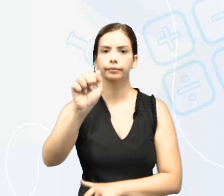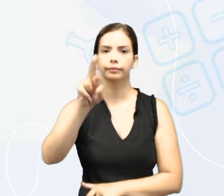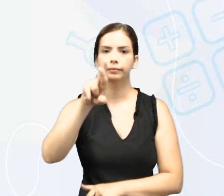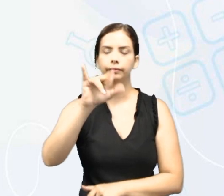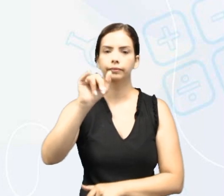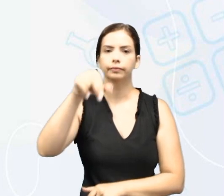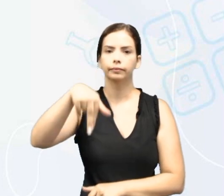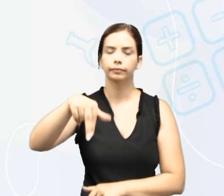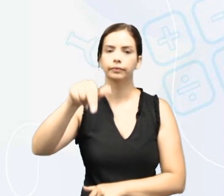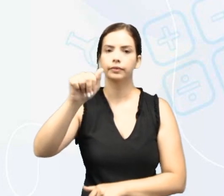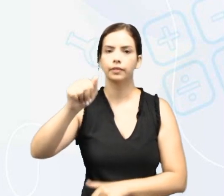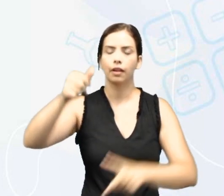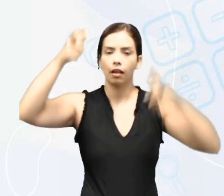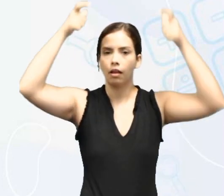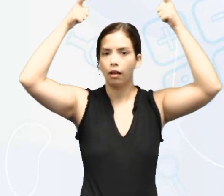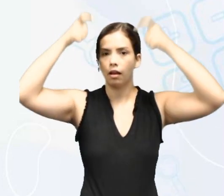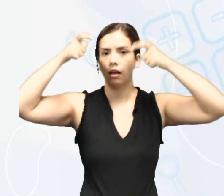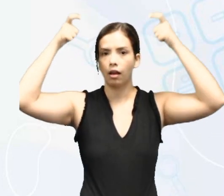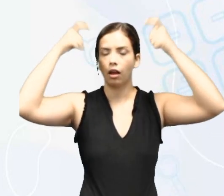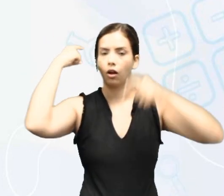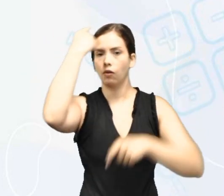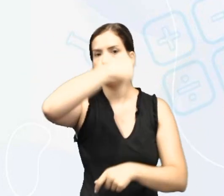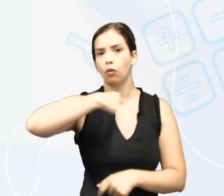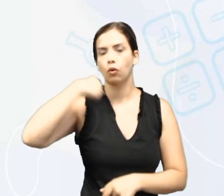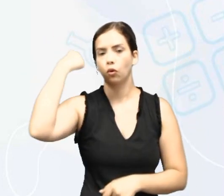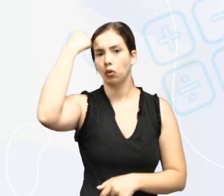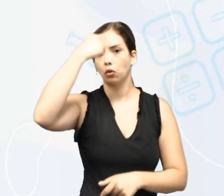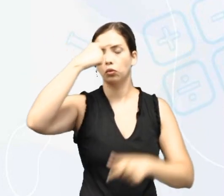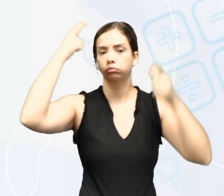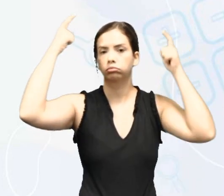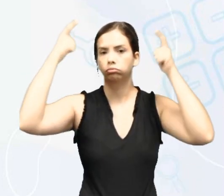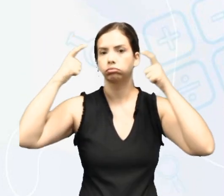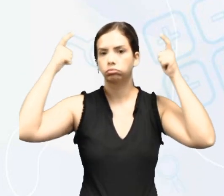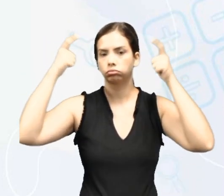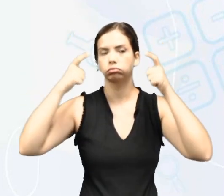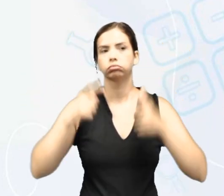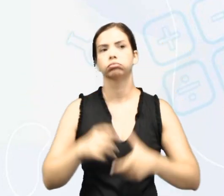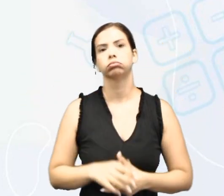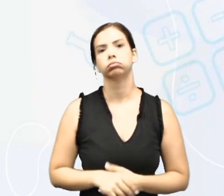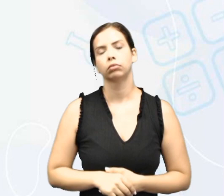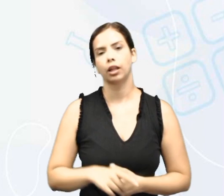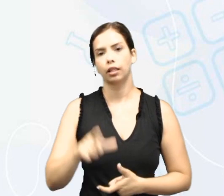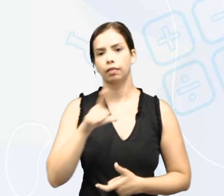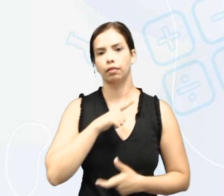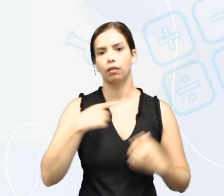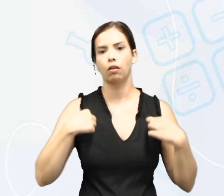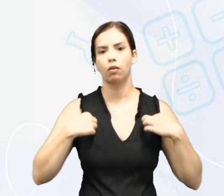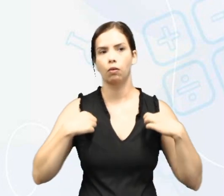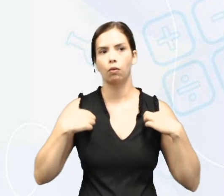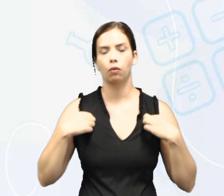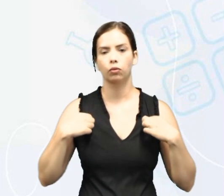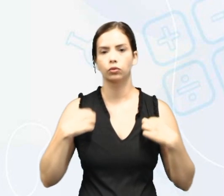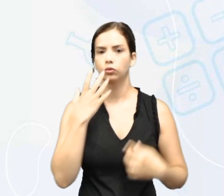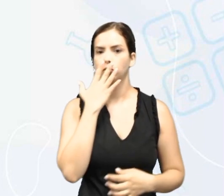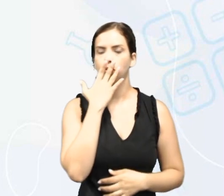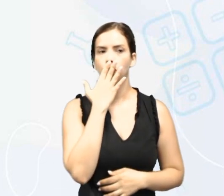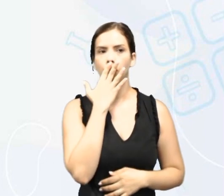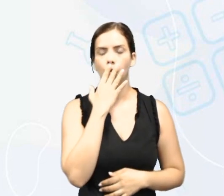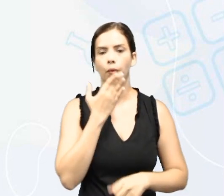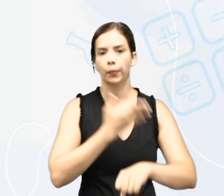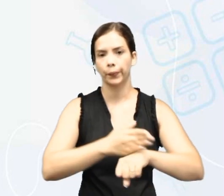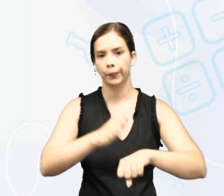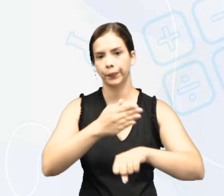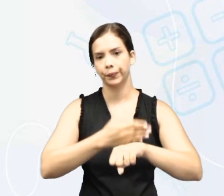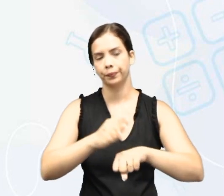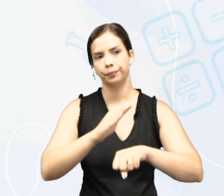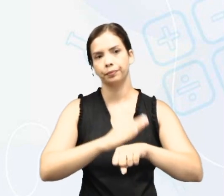né, com a rainha, com o roxo, era também considerada nobreza, então era comum também ter vestes nessas cores. O